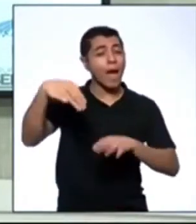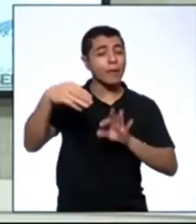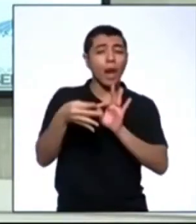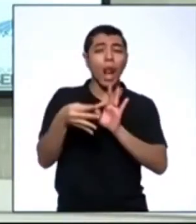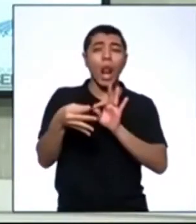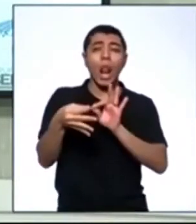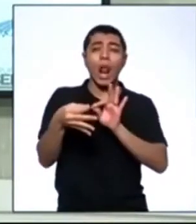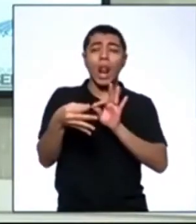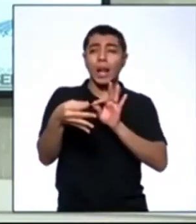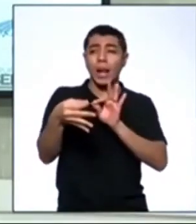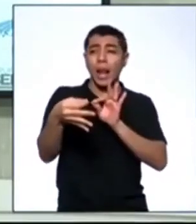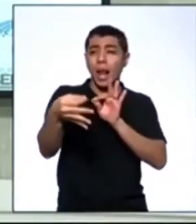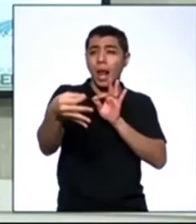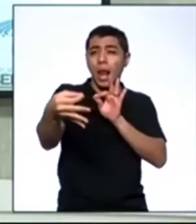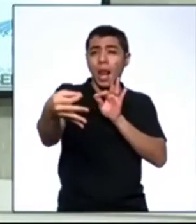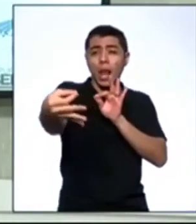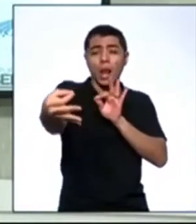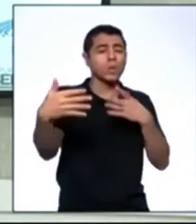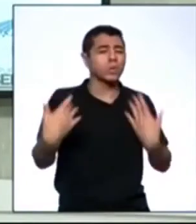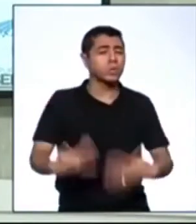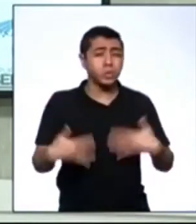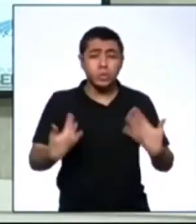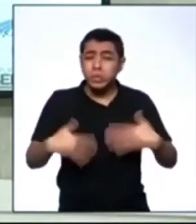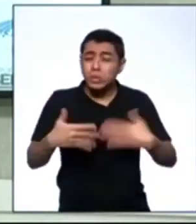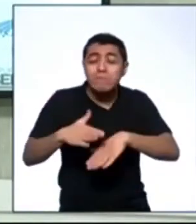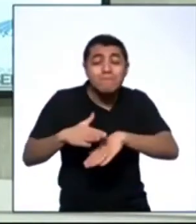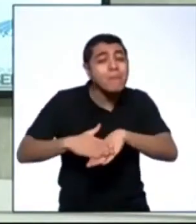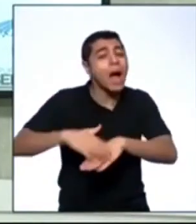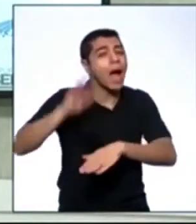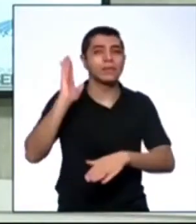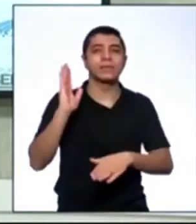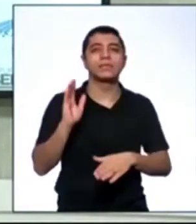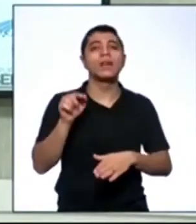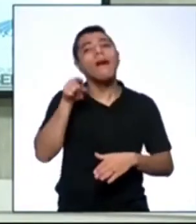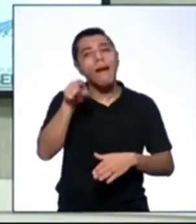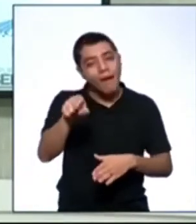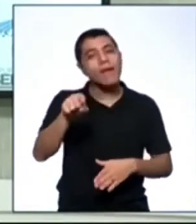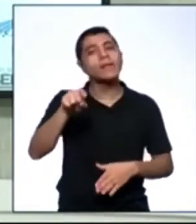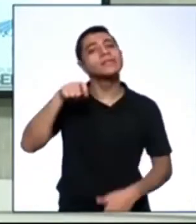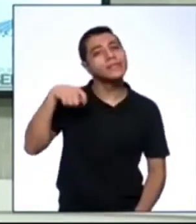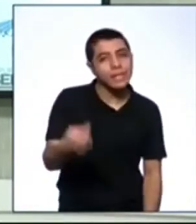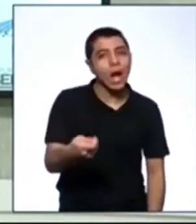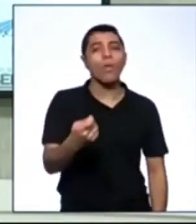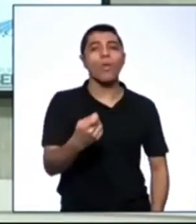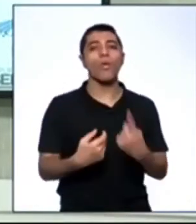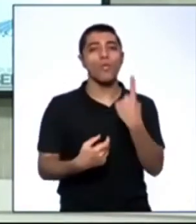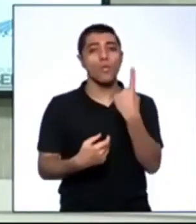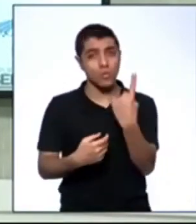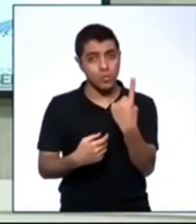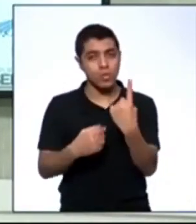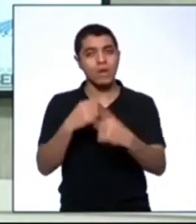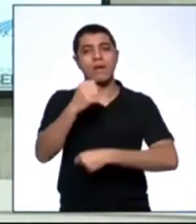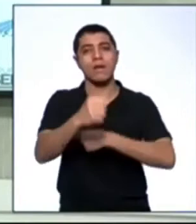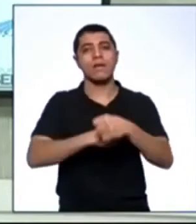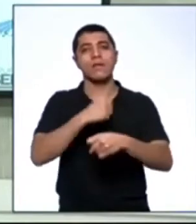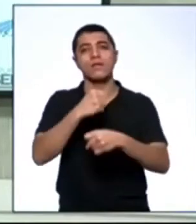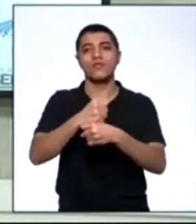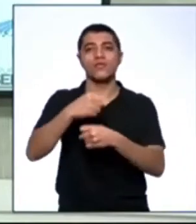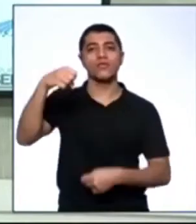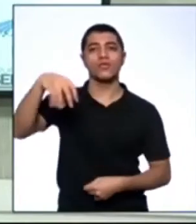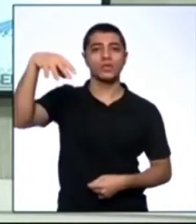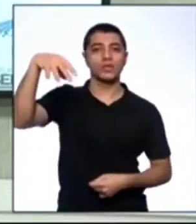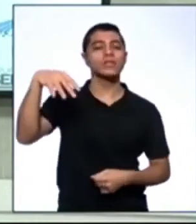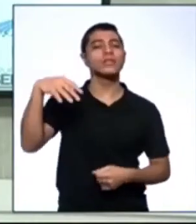distância é chamada de um ano-luz. É a distância que a luz percorre em um ano. Legal? Então a alternativa, na verdade, é